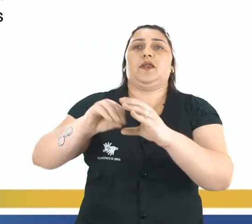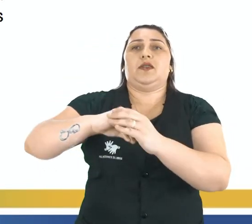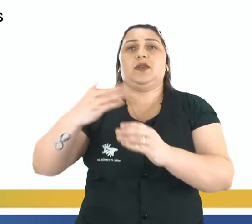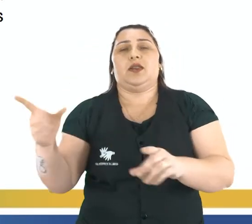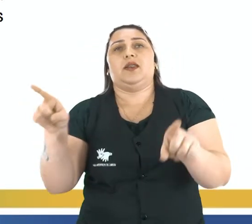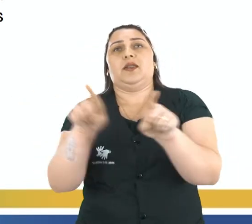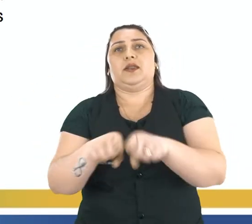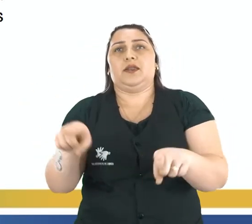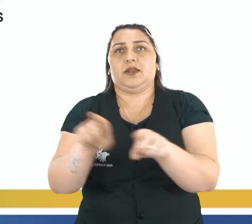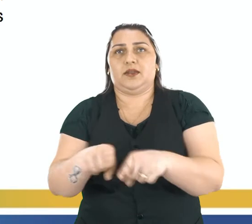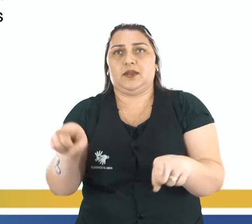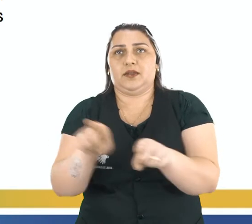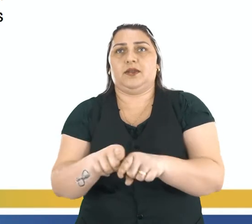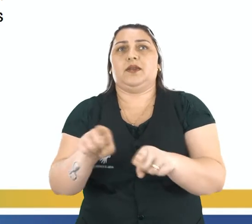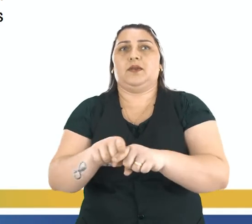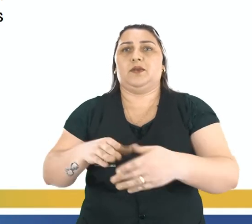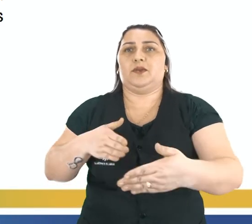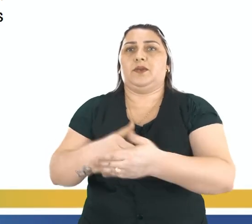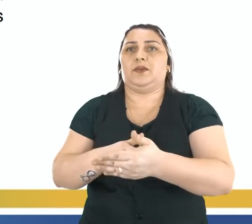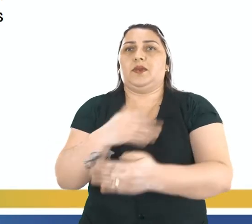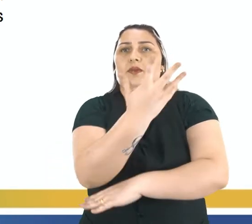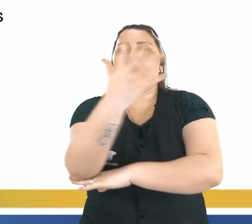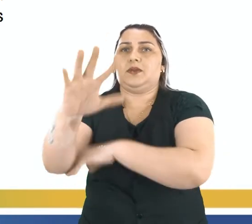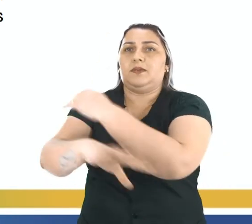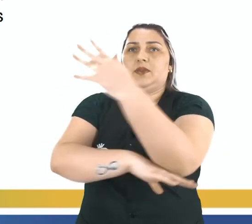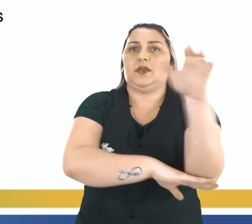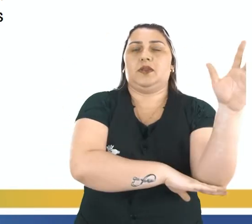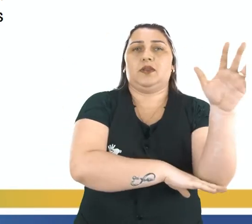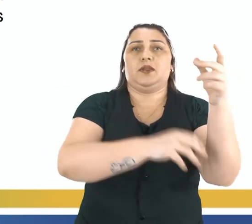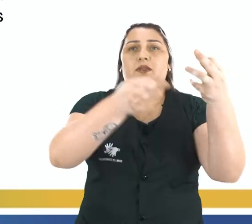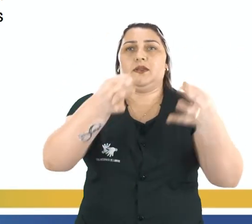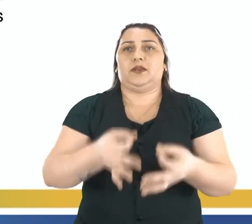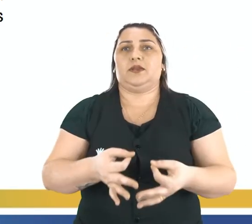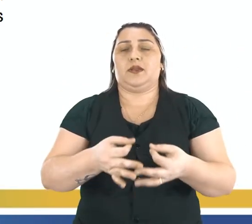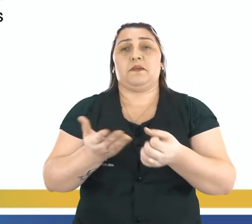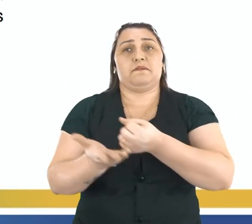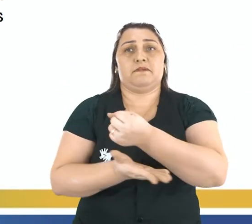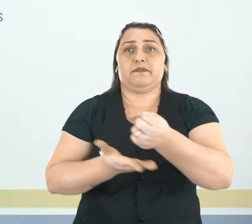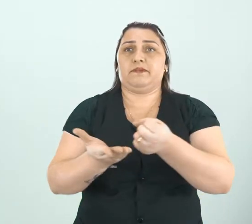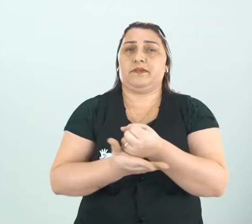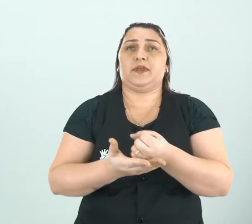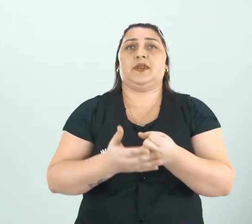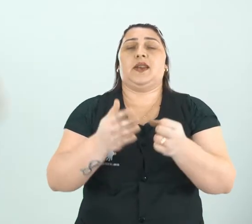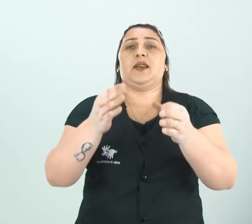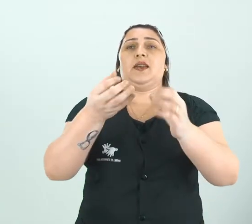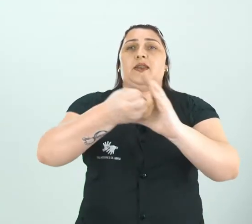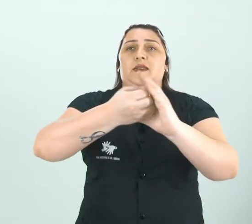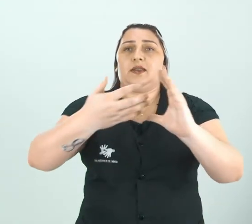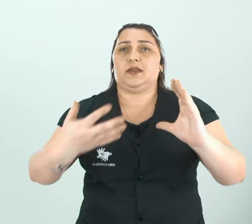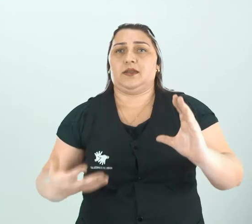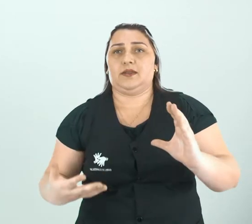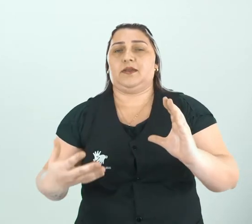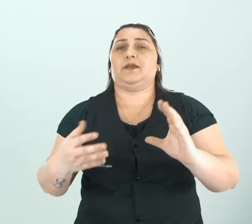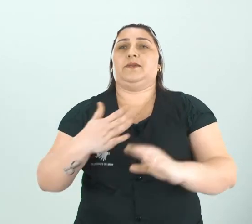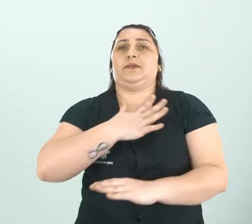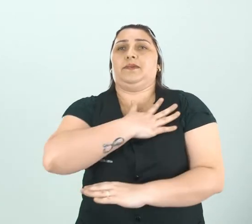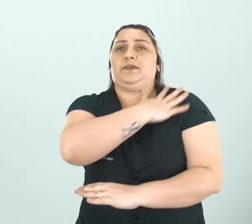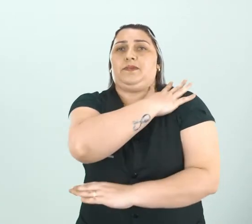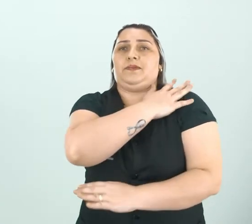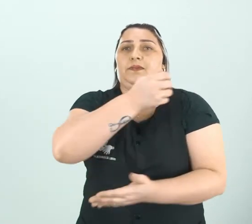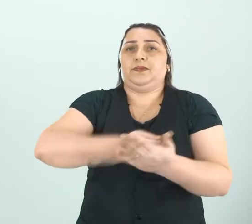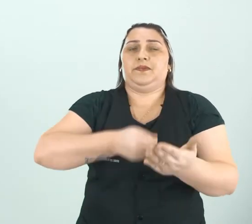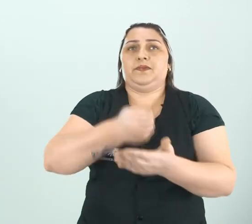também pesados impactos ambientais, certo? Então, basicamente, essas foram as principais características da ditadura